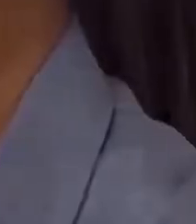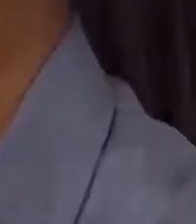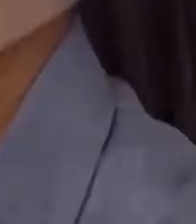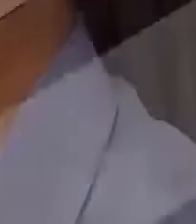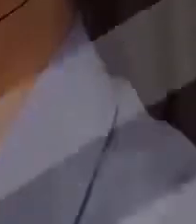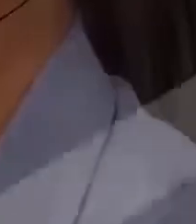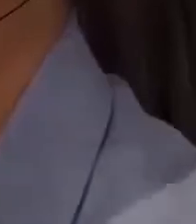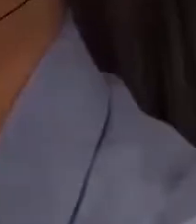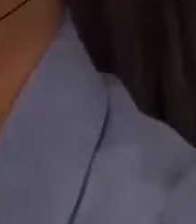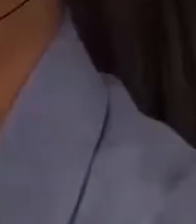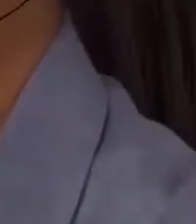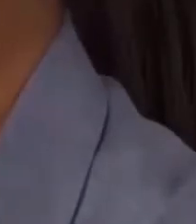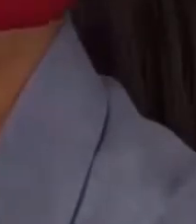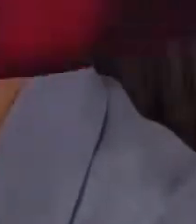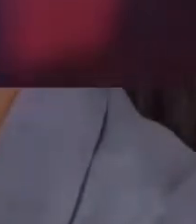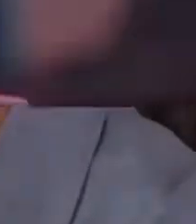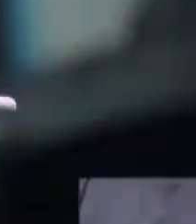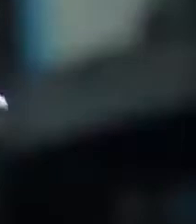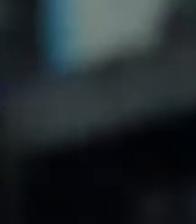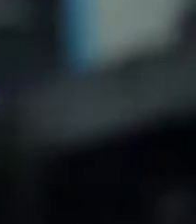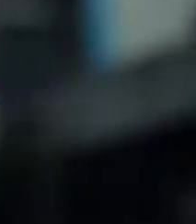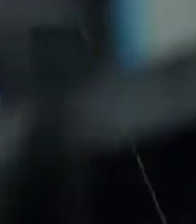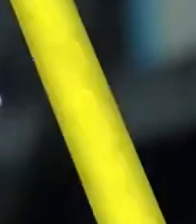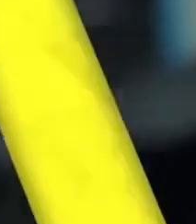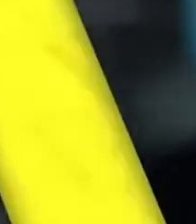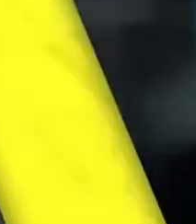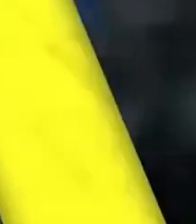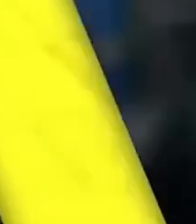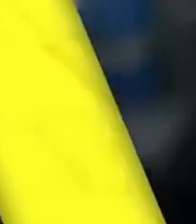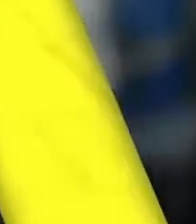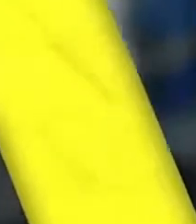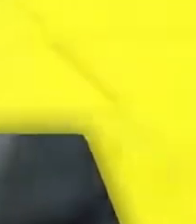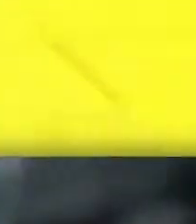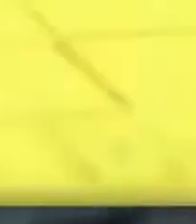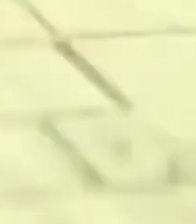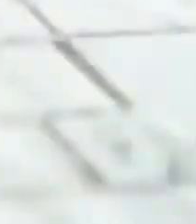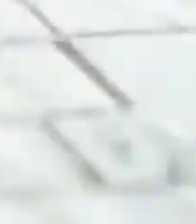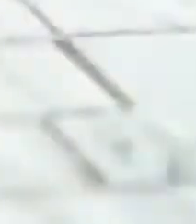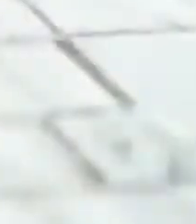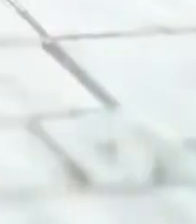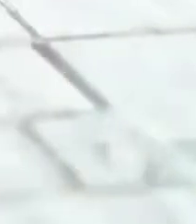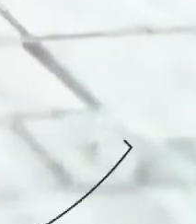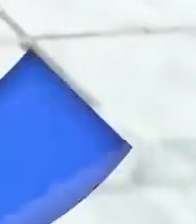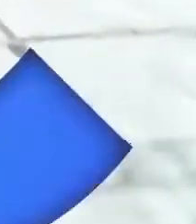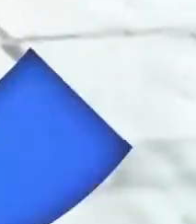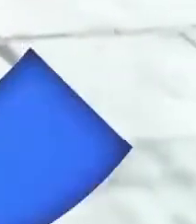ETEPAC. Pessoas em vários ambientes de trabalho.